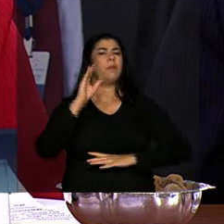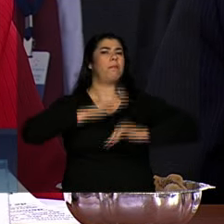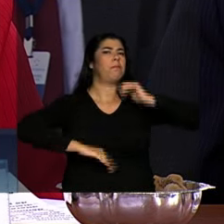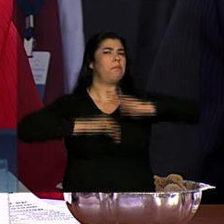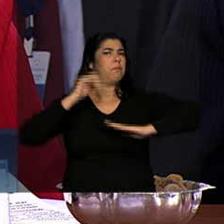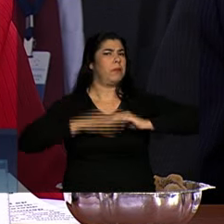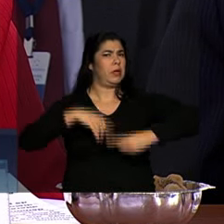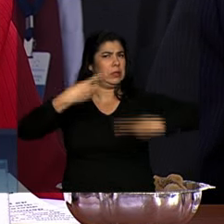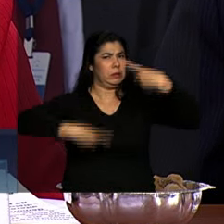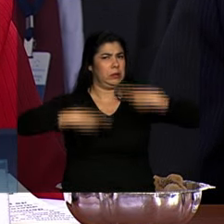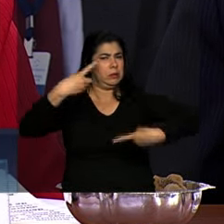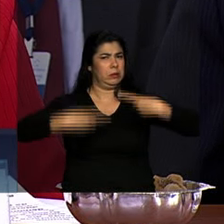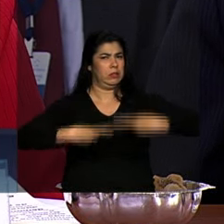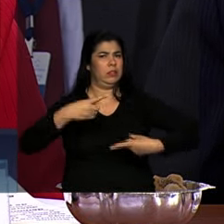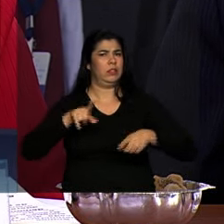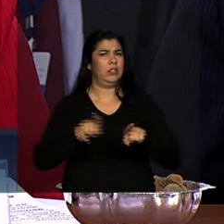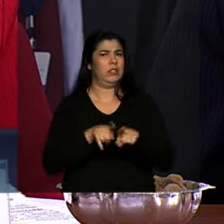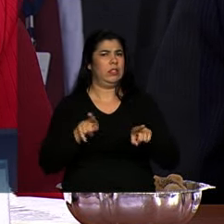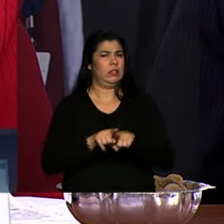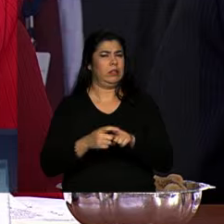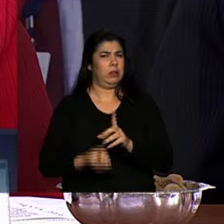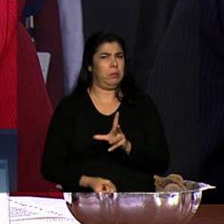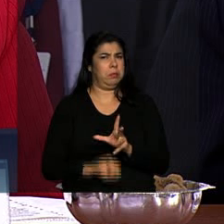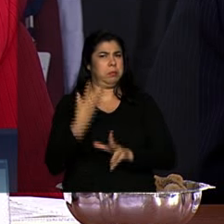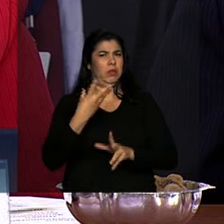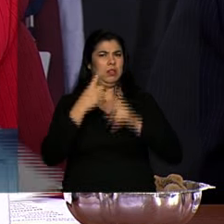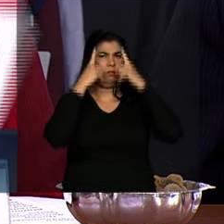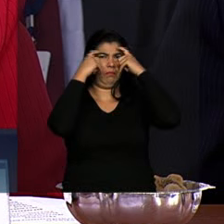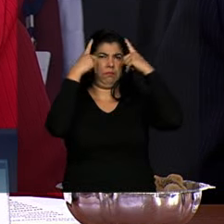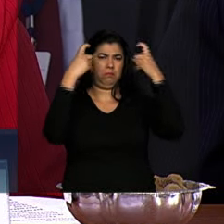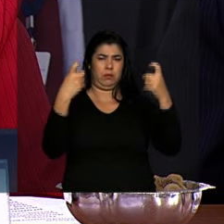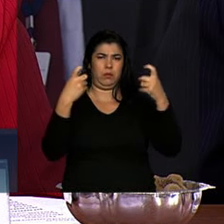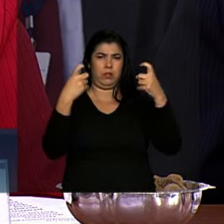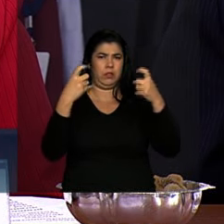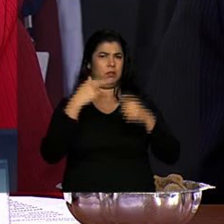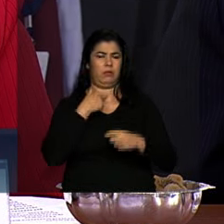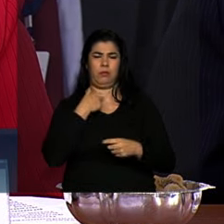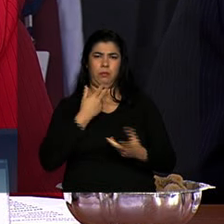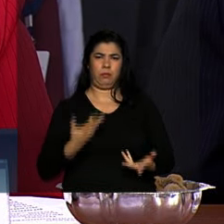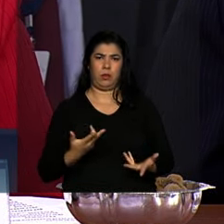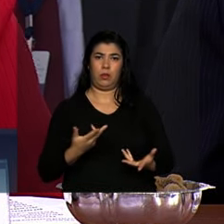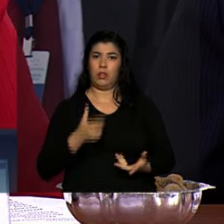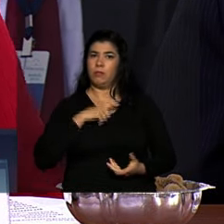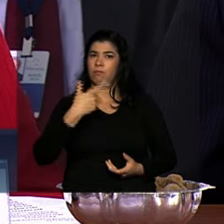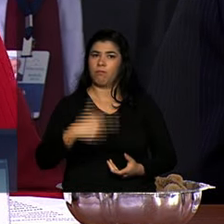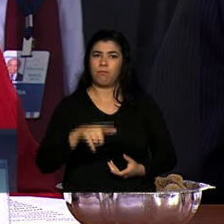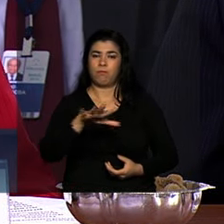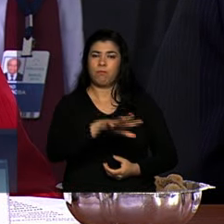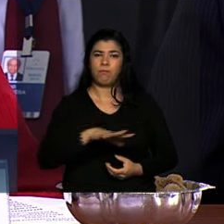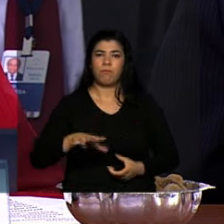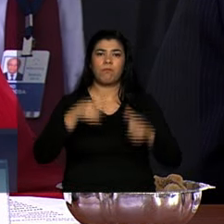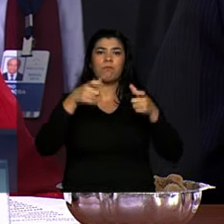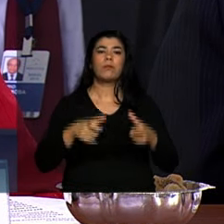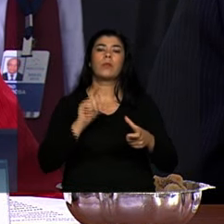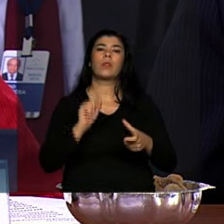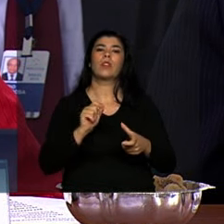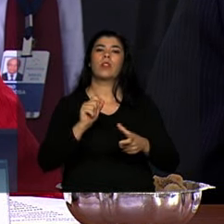acirrem disputas e incitem à violência. Não há espaço para